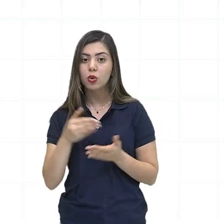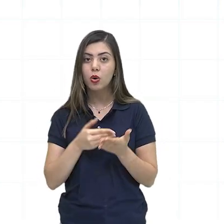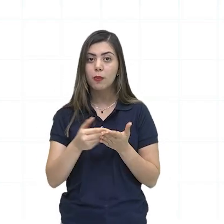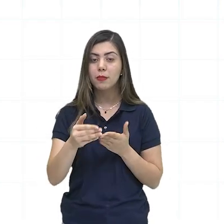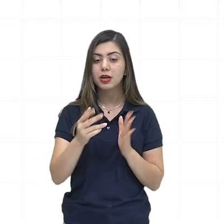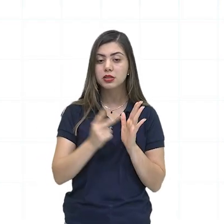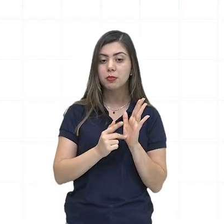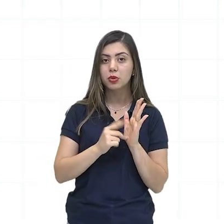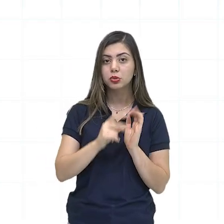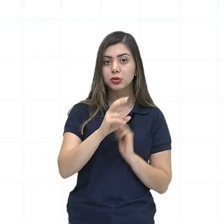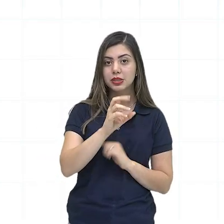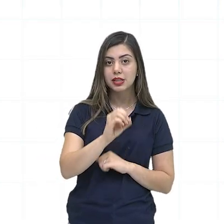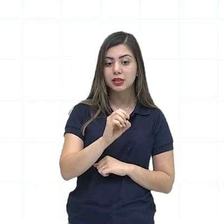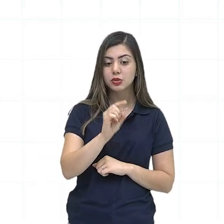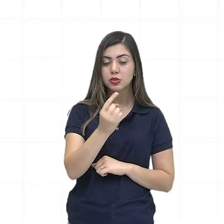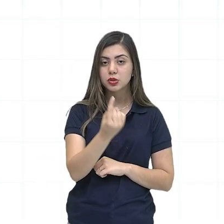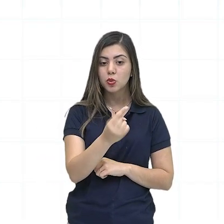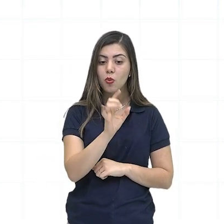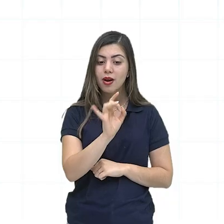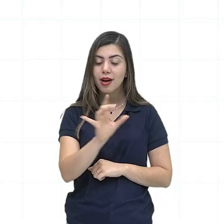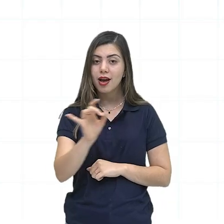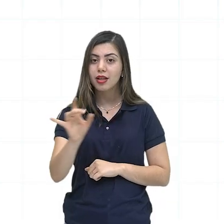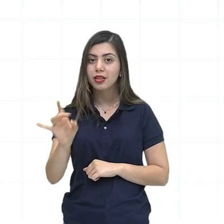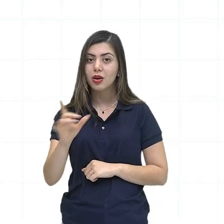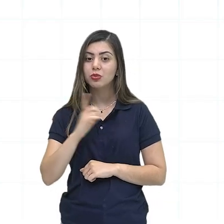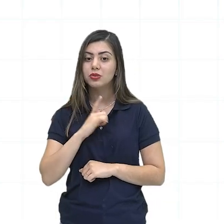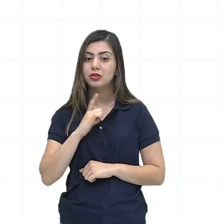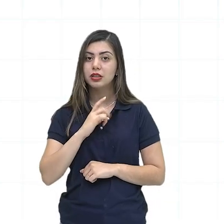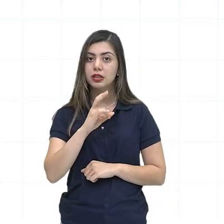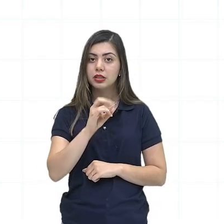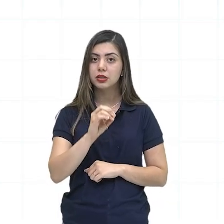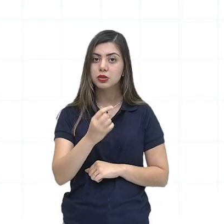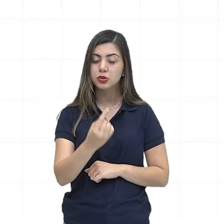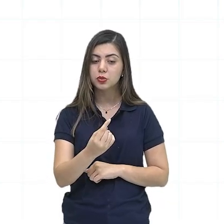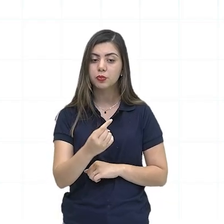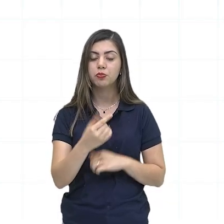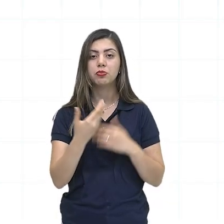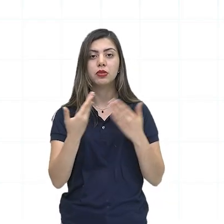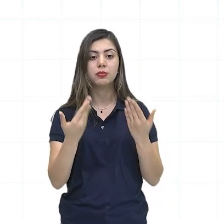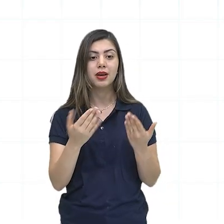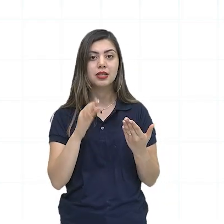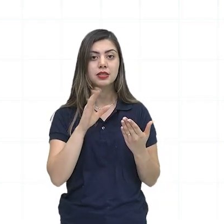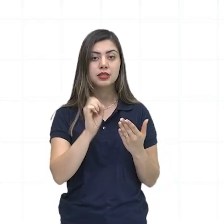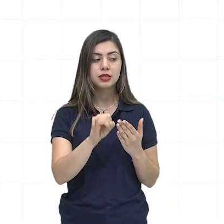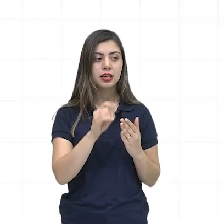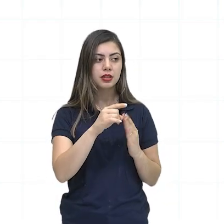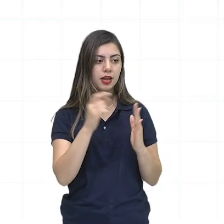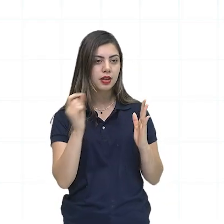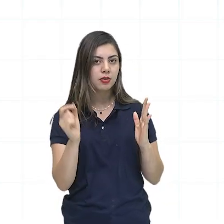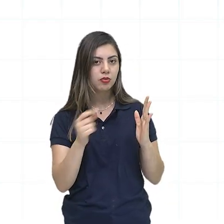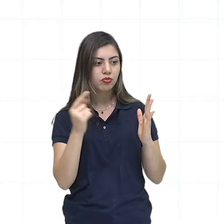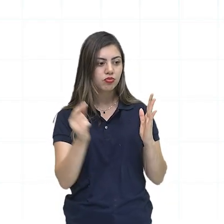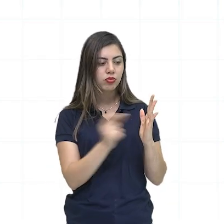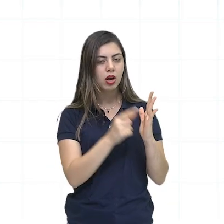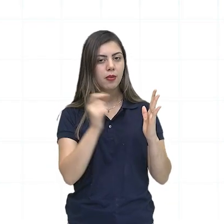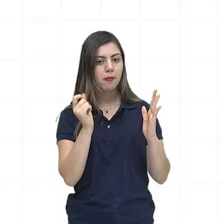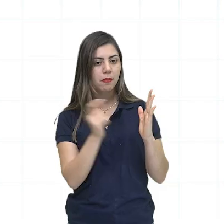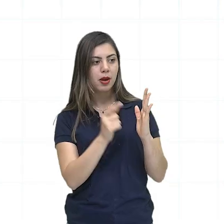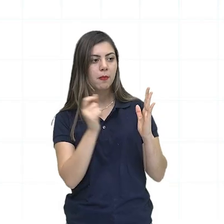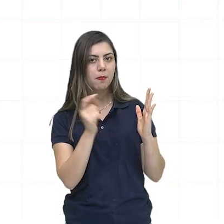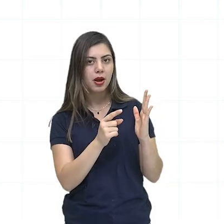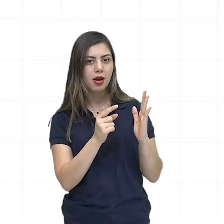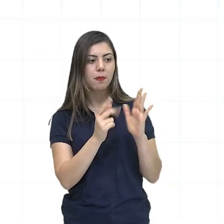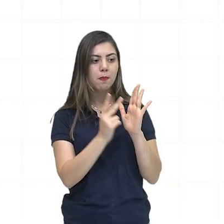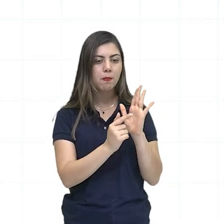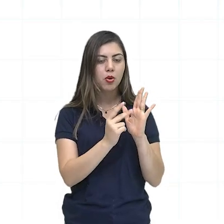501 pontos. Cada pontuação que ele vai fazendo, vão tirando desses 501 pontos. Ou